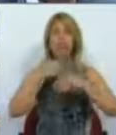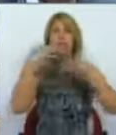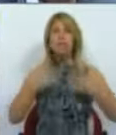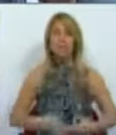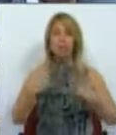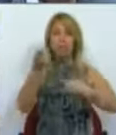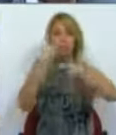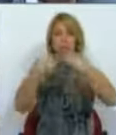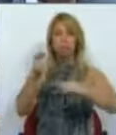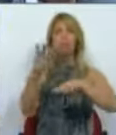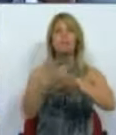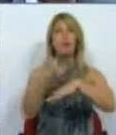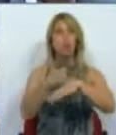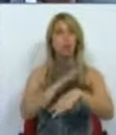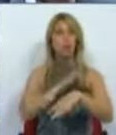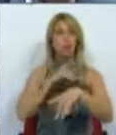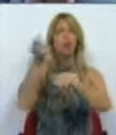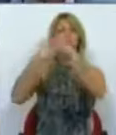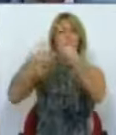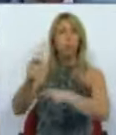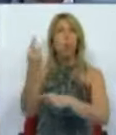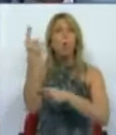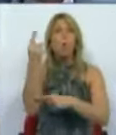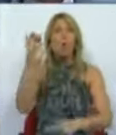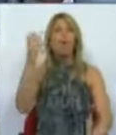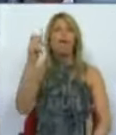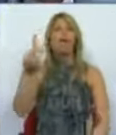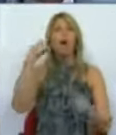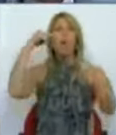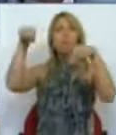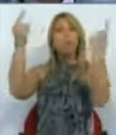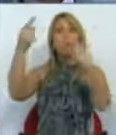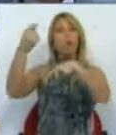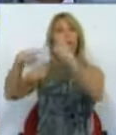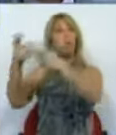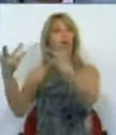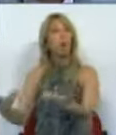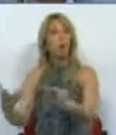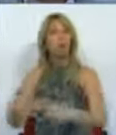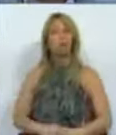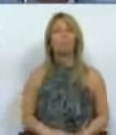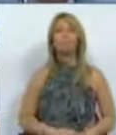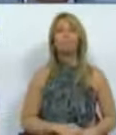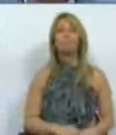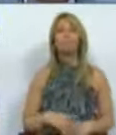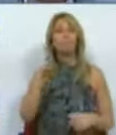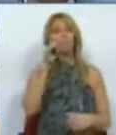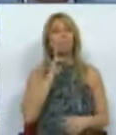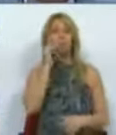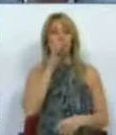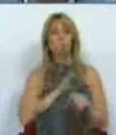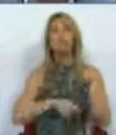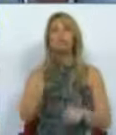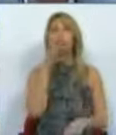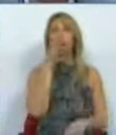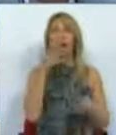à alienação ao setor privado de um dos canais públicos comerciais atuais. Senhoras e senhores deputados,